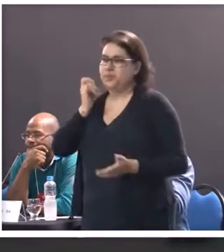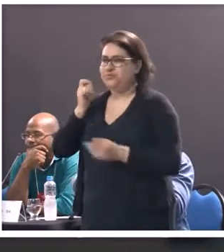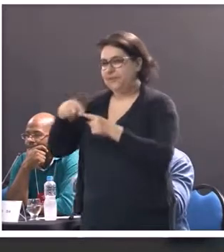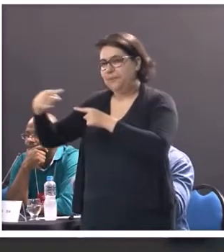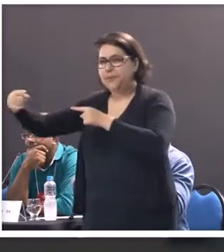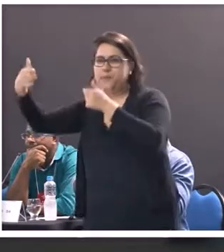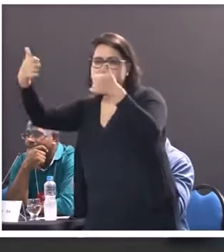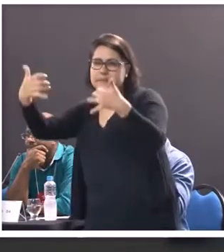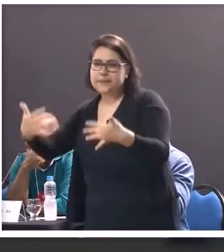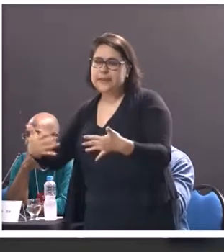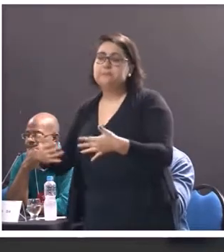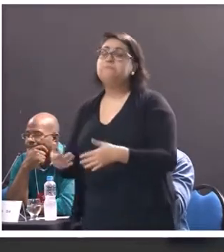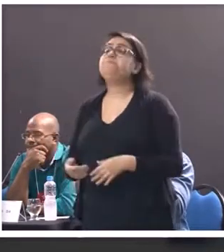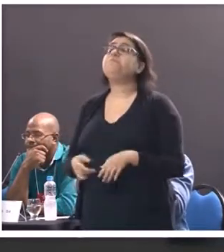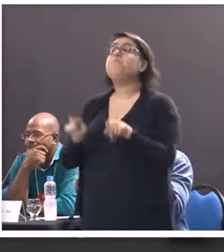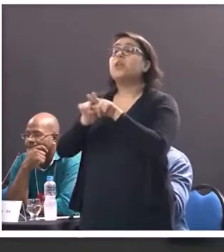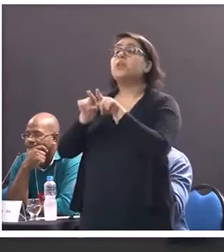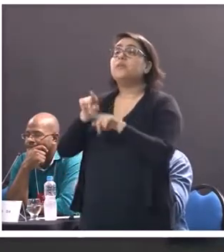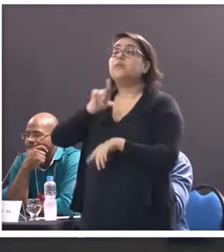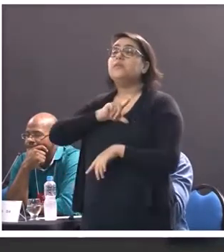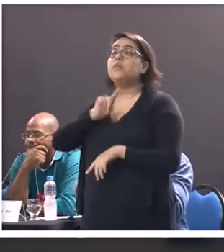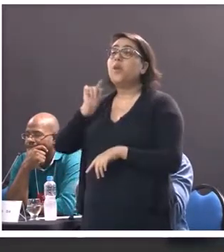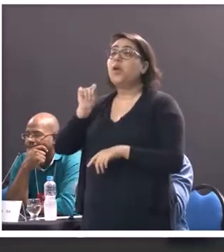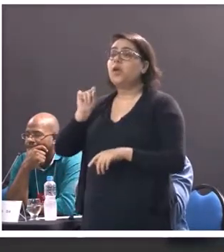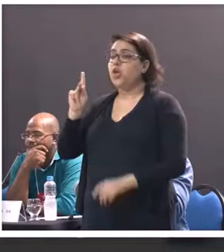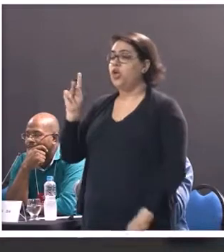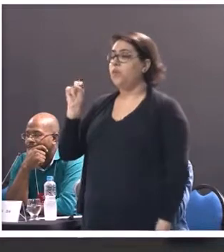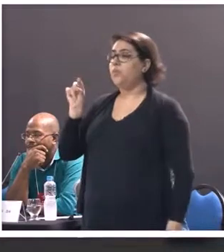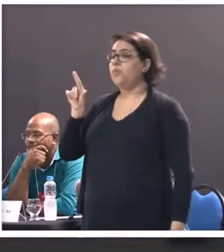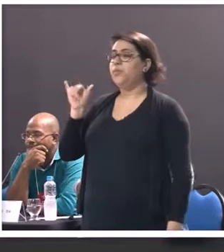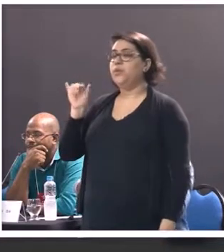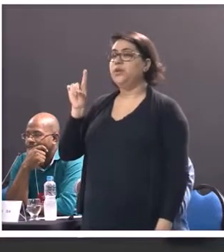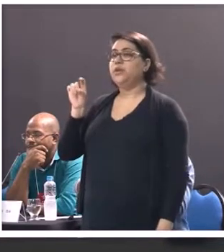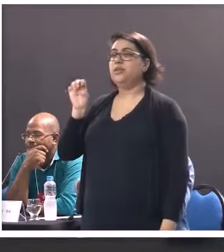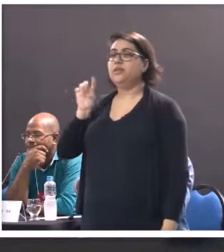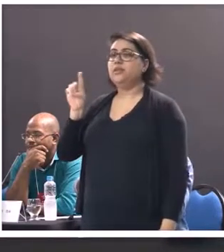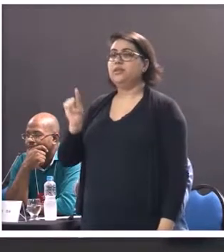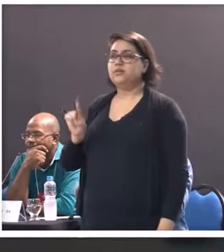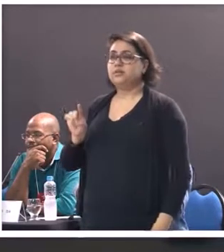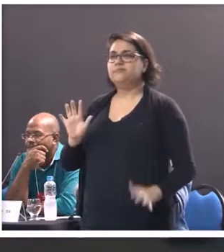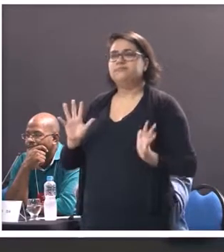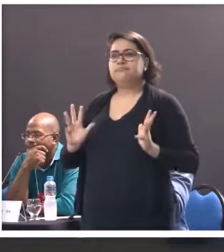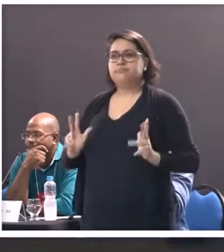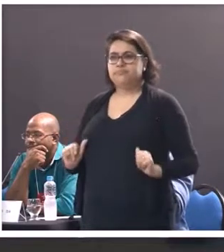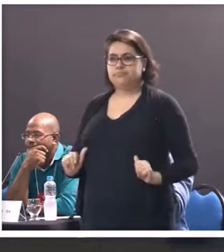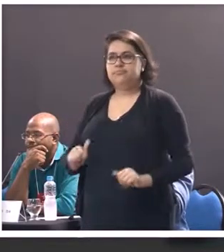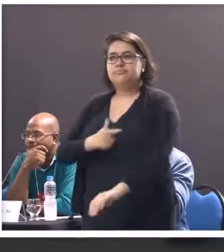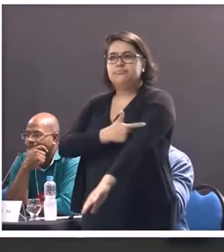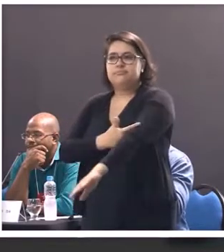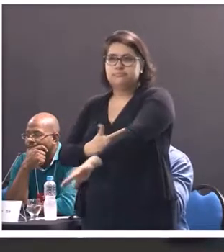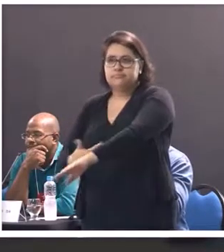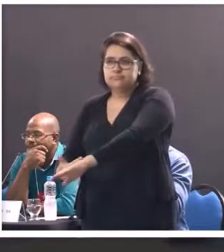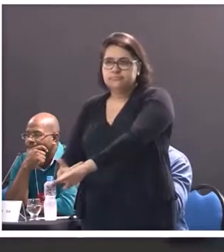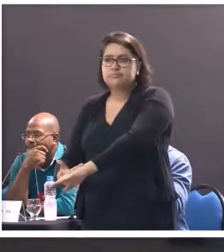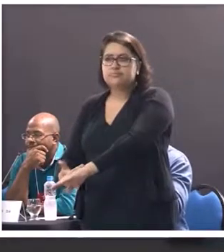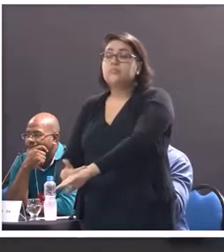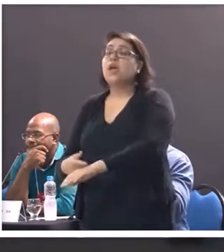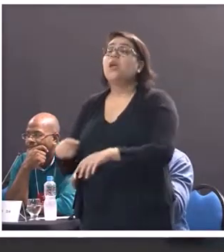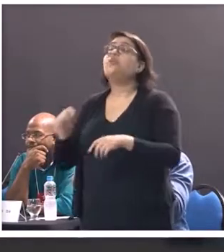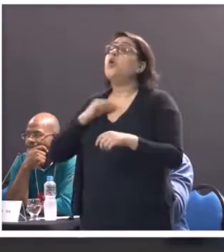adiante. Eu tenho também ali a questão da polidez. E acontece um choque